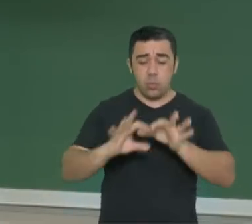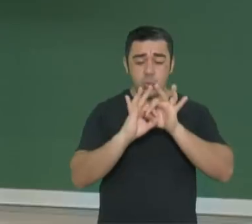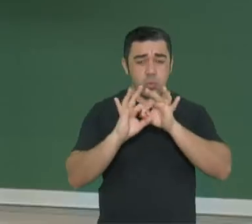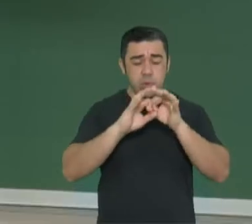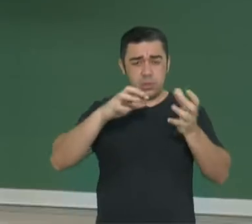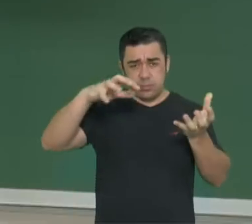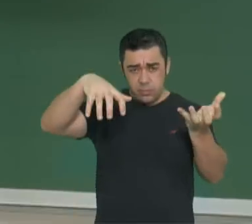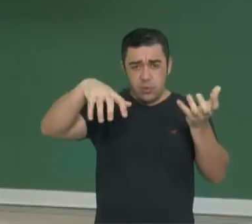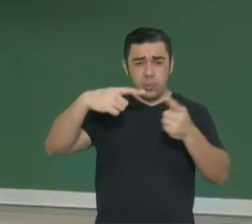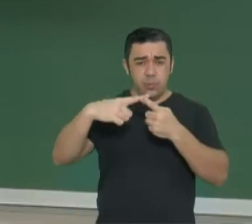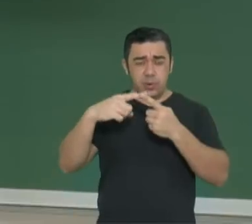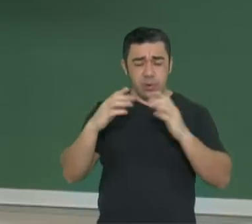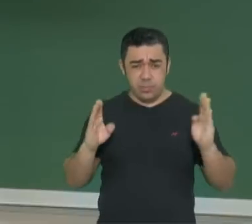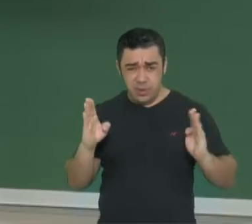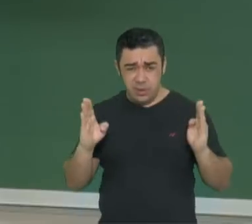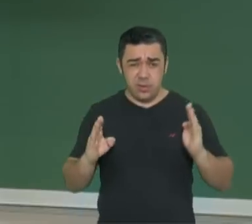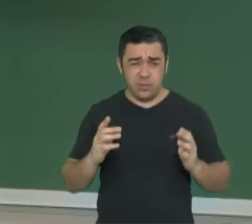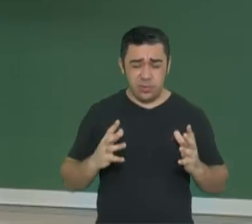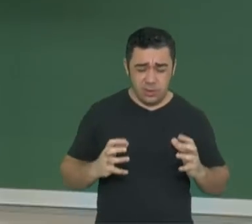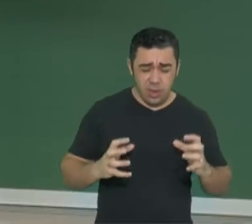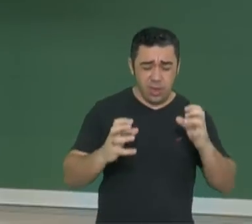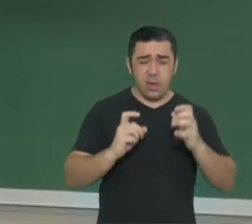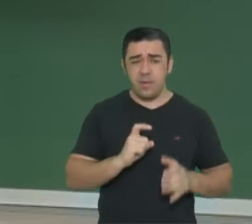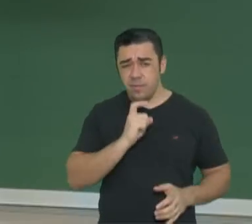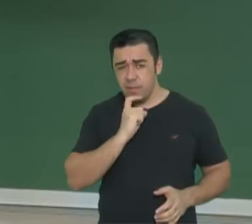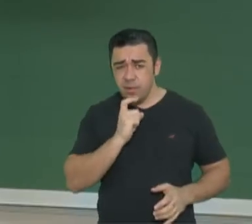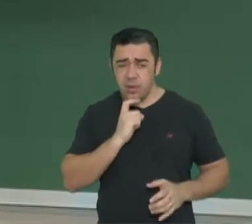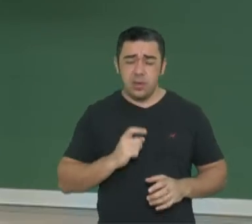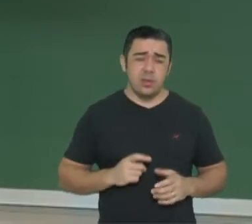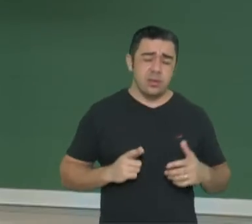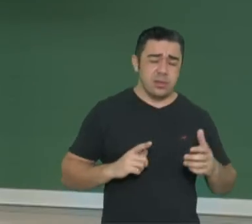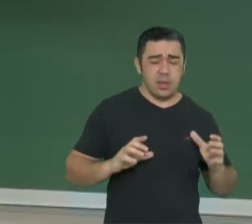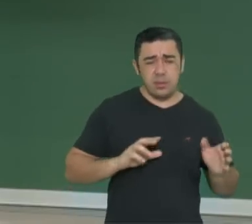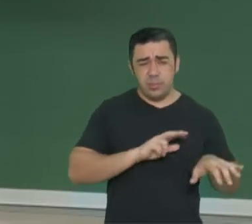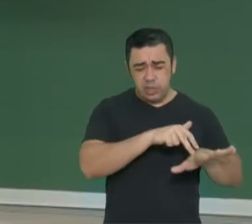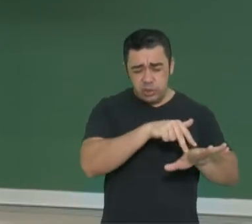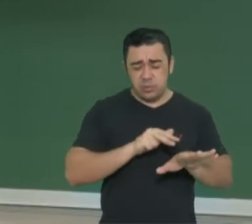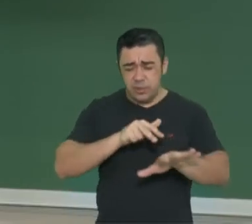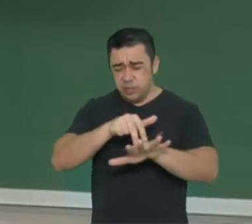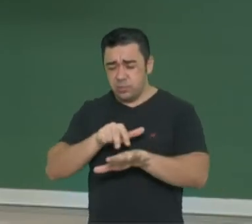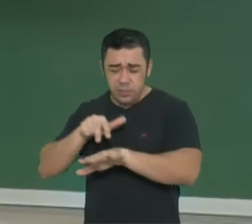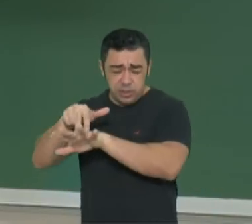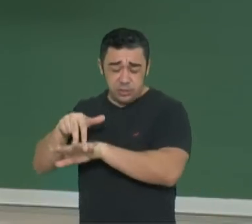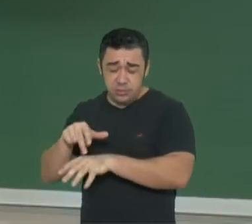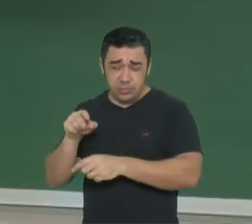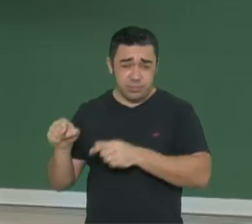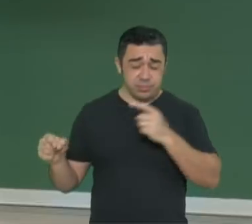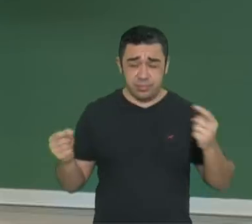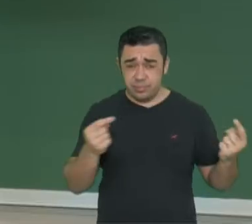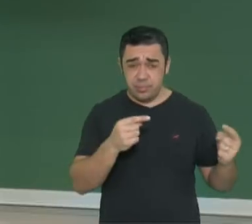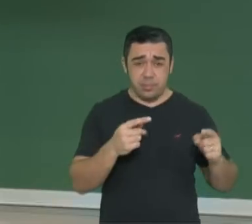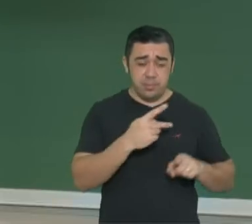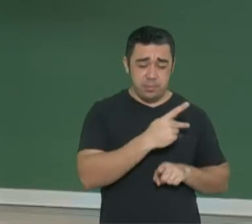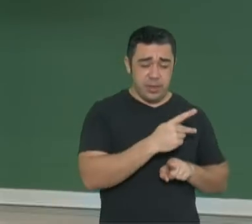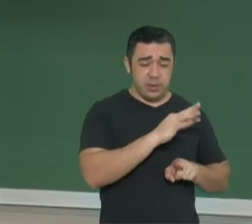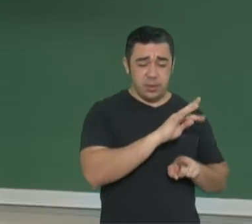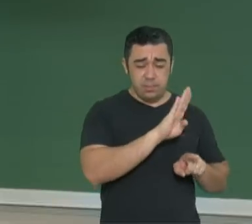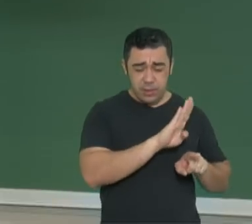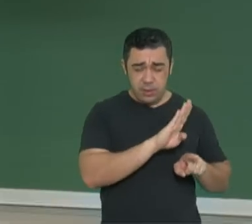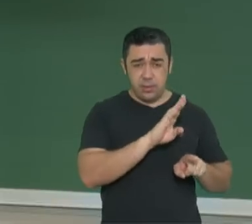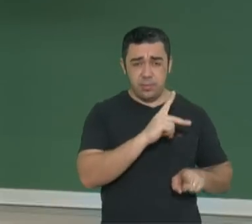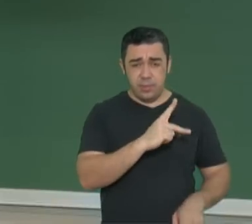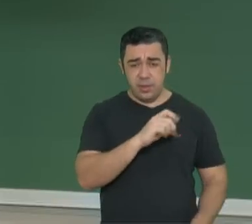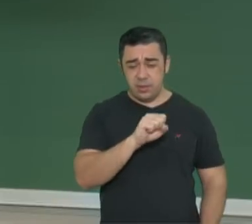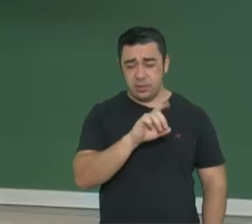de Guerra Fria e toda essa questão UDN de um lado, PTB, PSD do outro. Mesmo PTB e PSD, os dois partidos